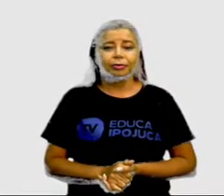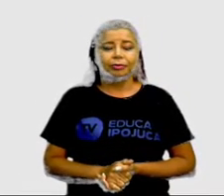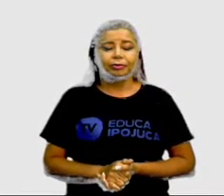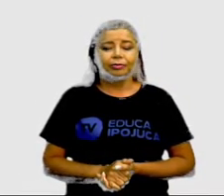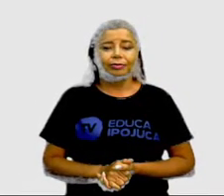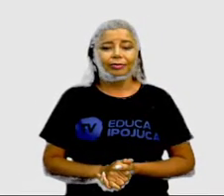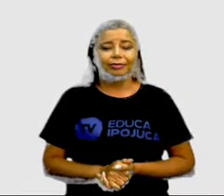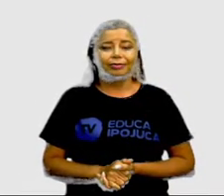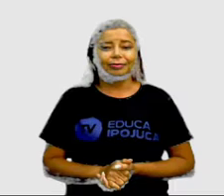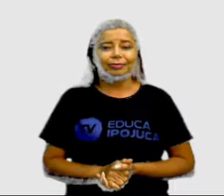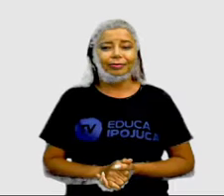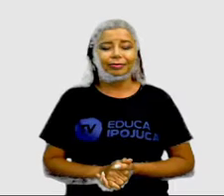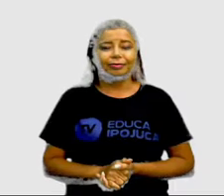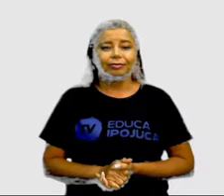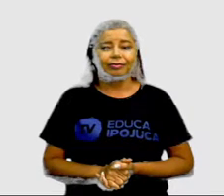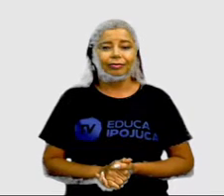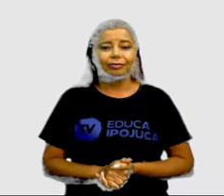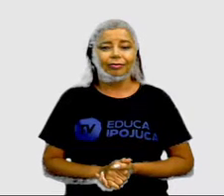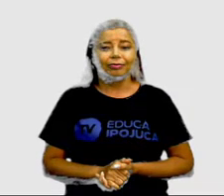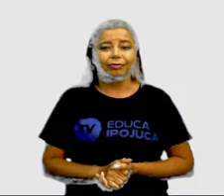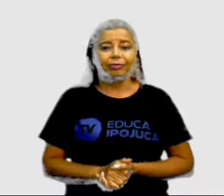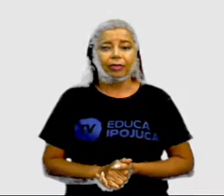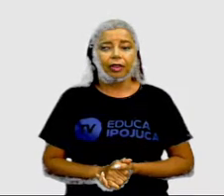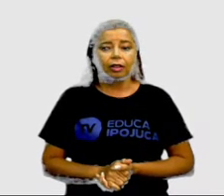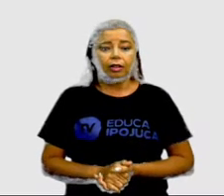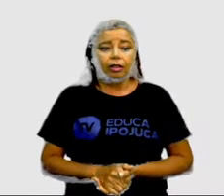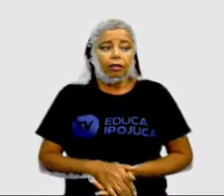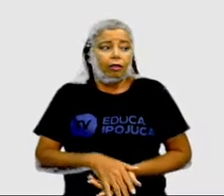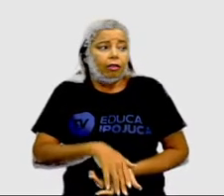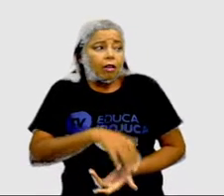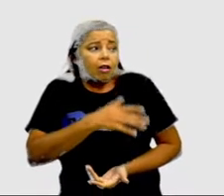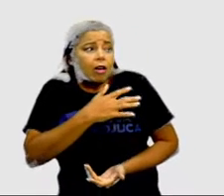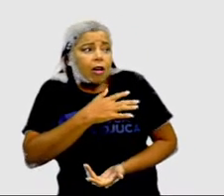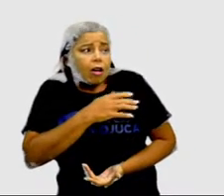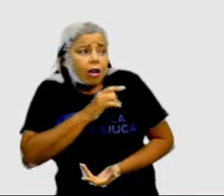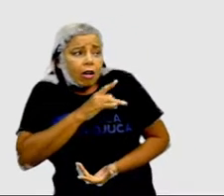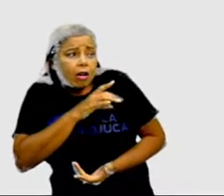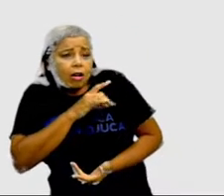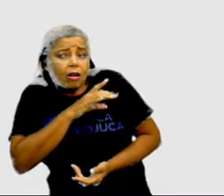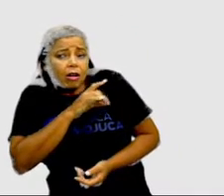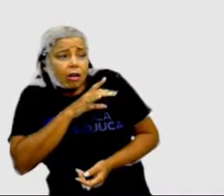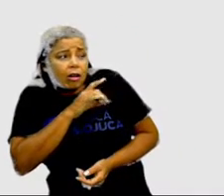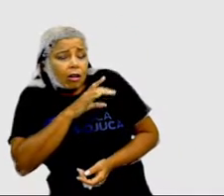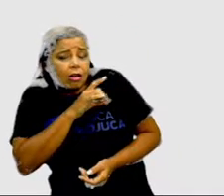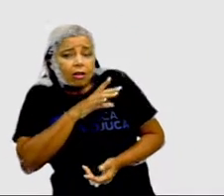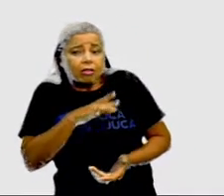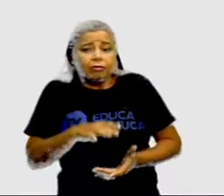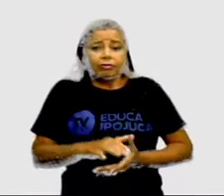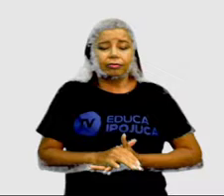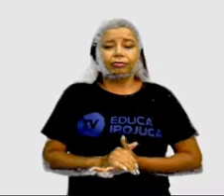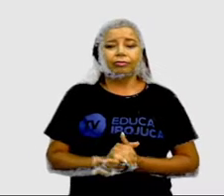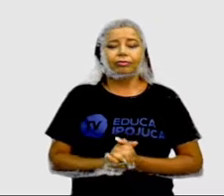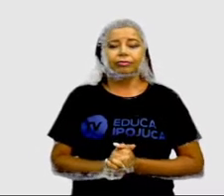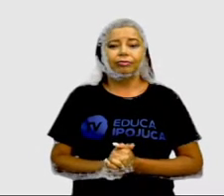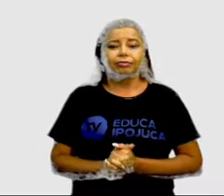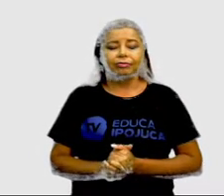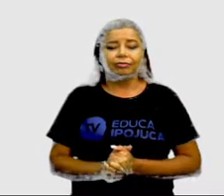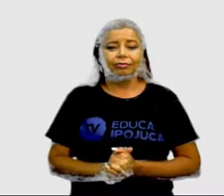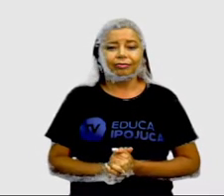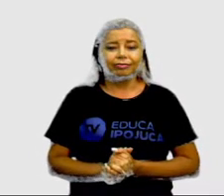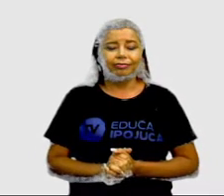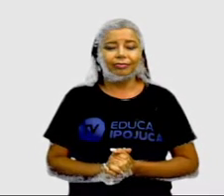o frightened, que é aterrorizado, com medo, fragilizado. Nós temos